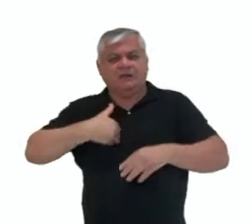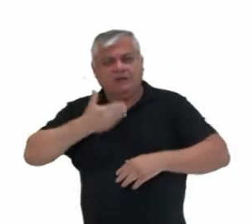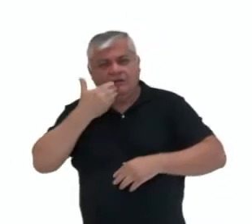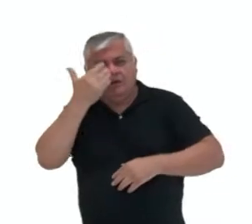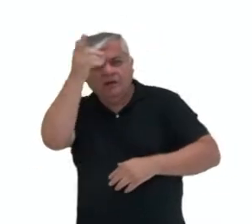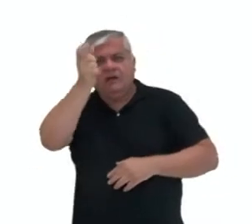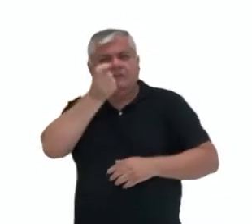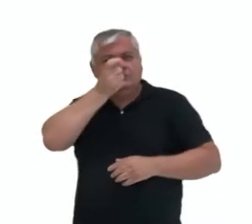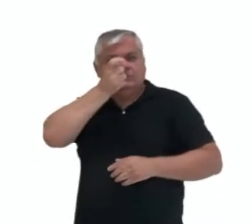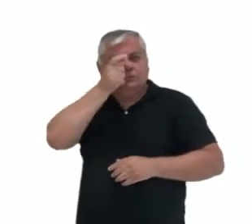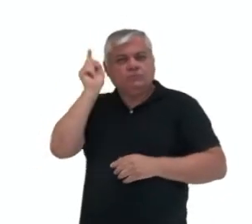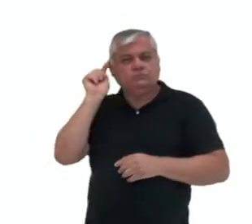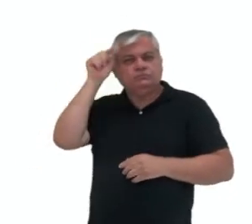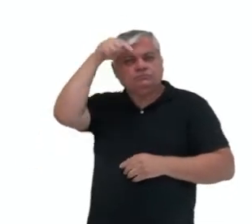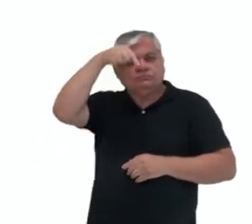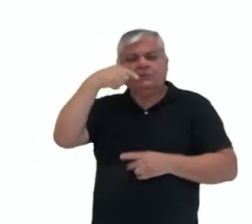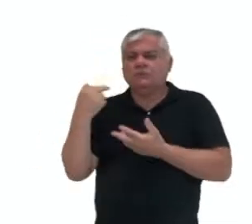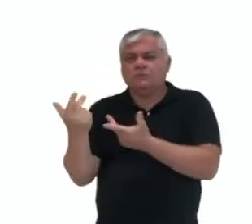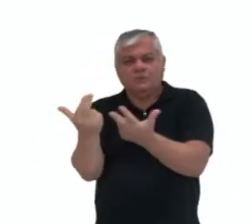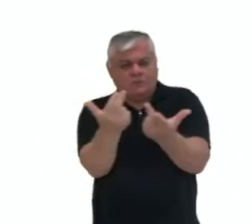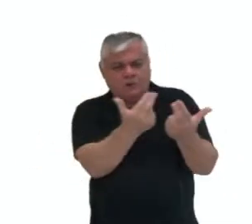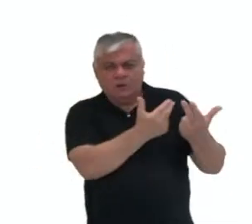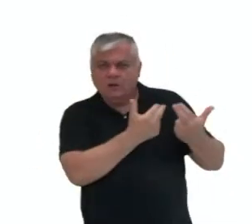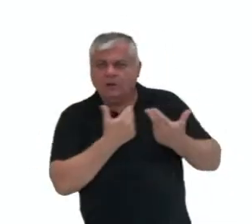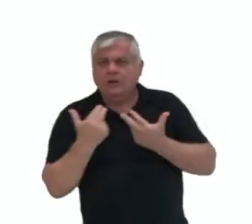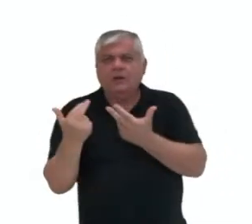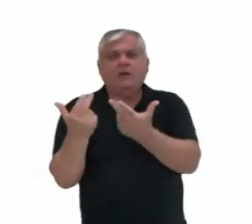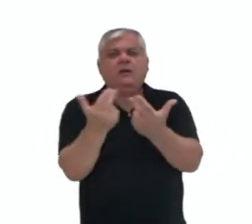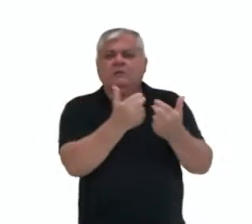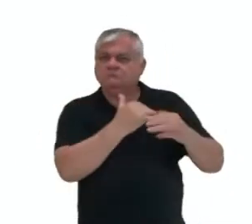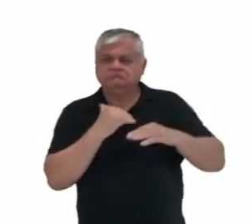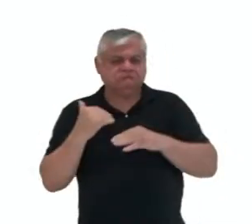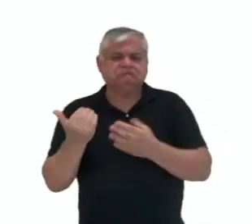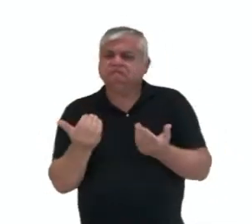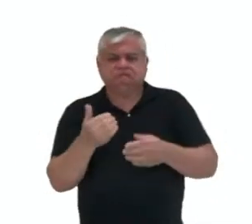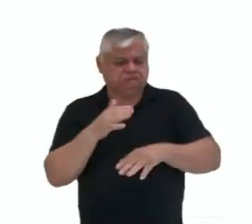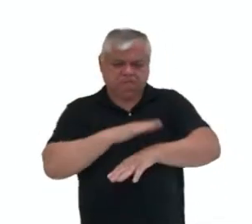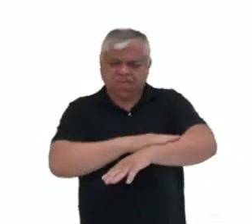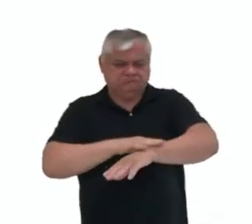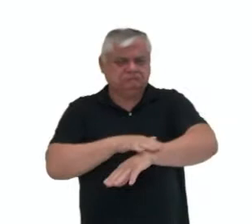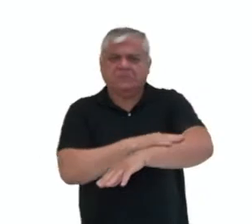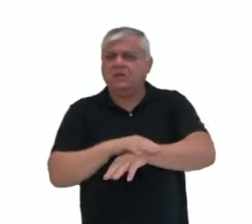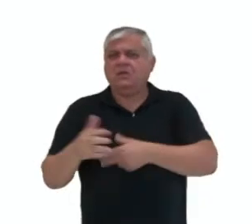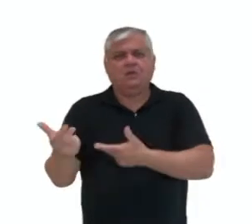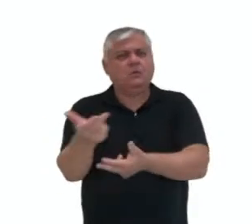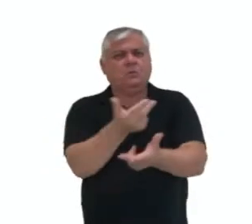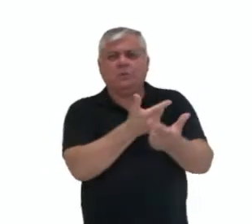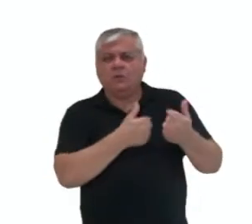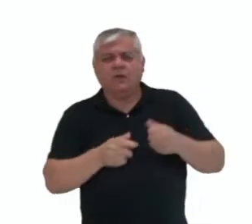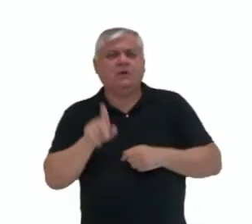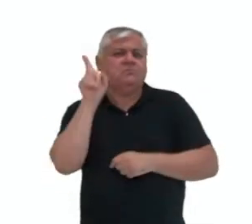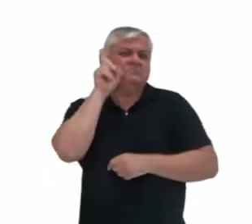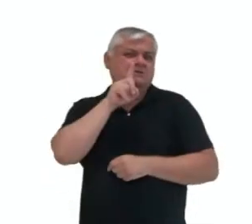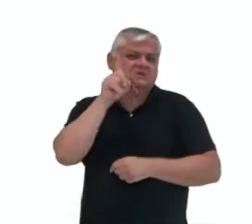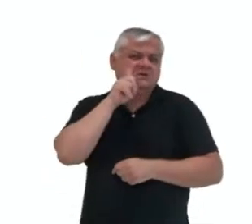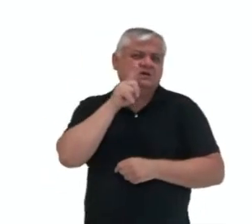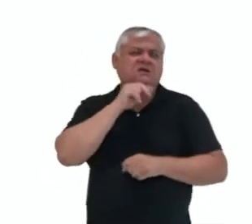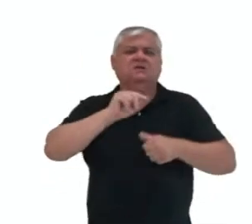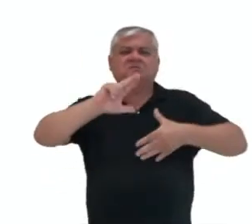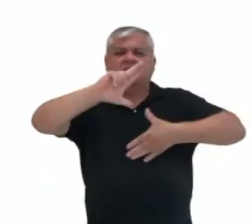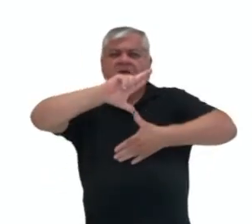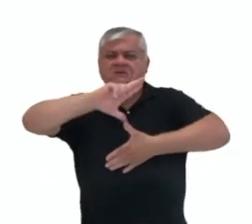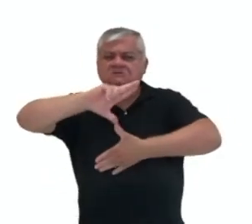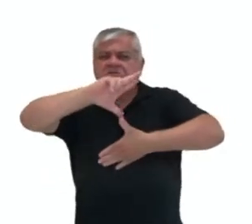e iraquianos. São iguais os seres humanos, são uns iguais aos outros. São uns iguais aos outros. Americanos contra